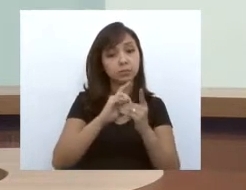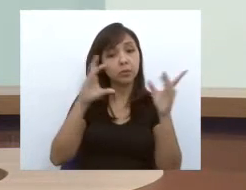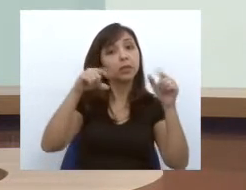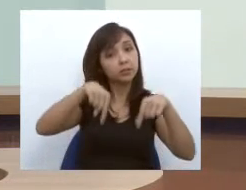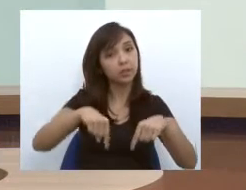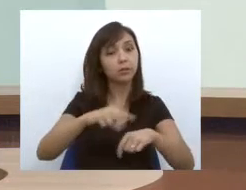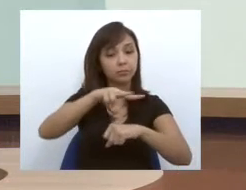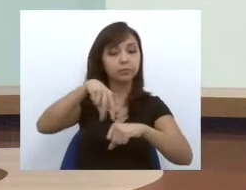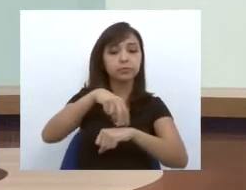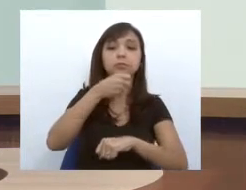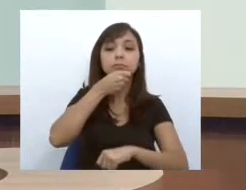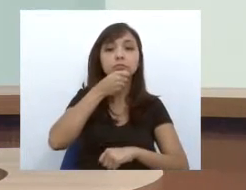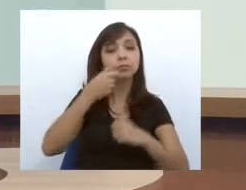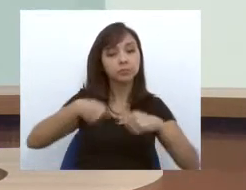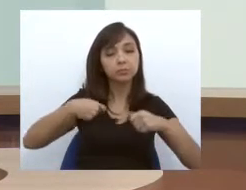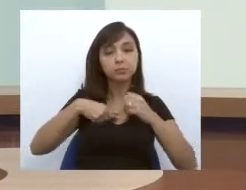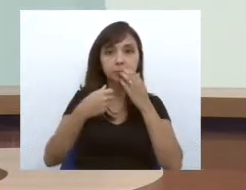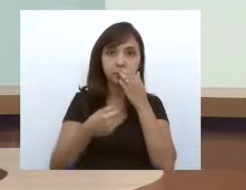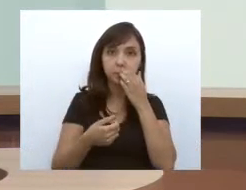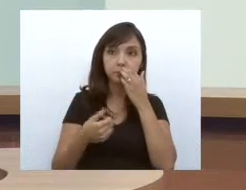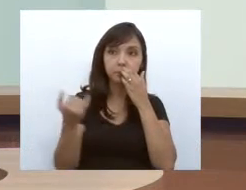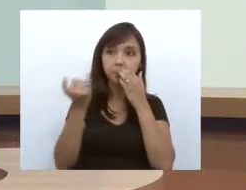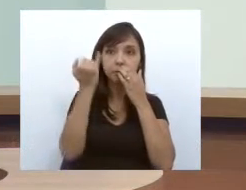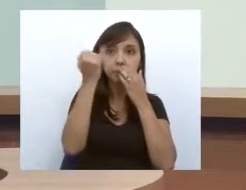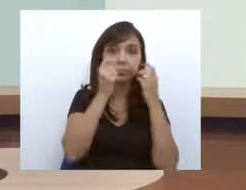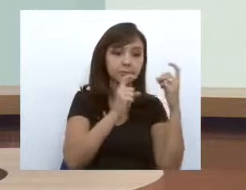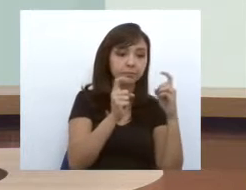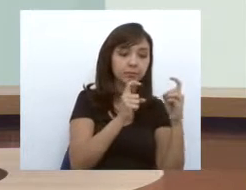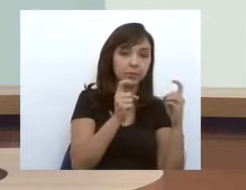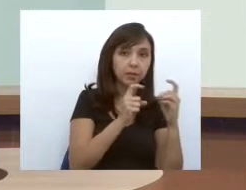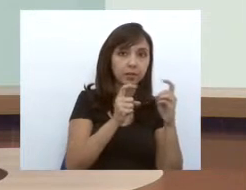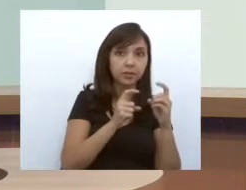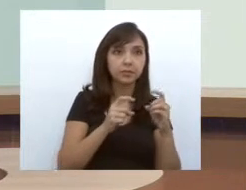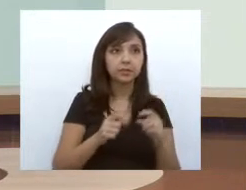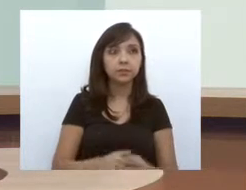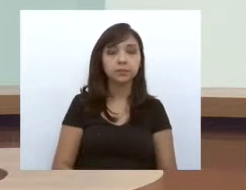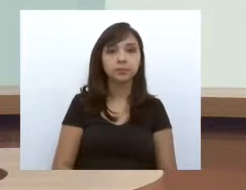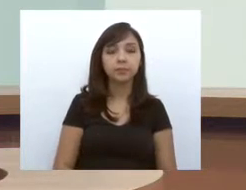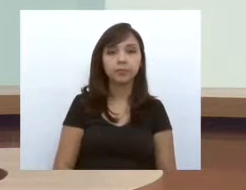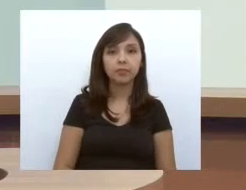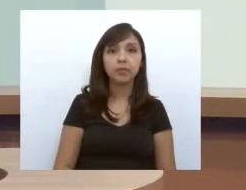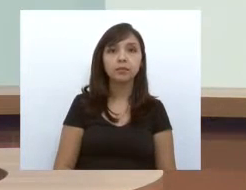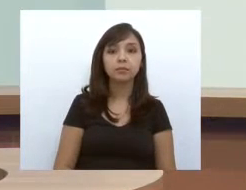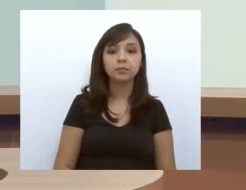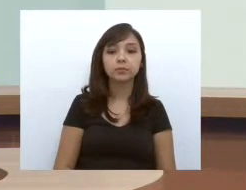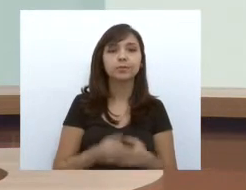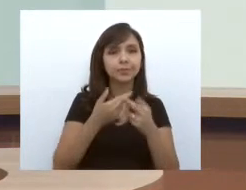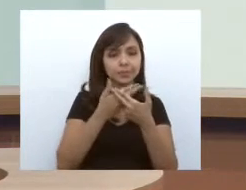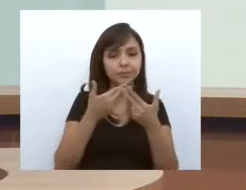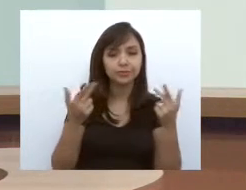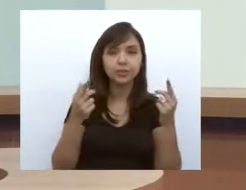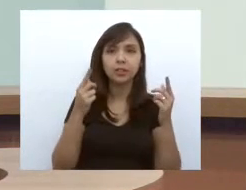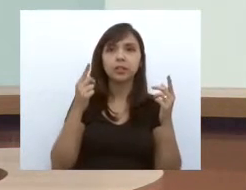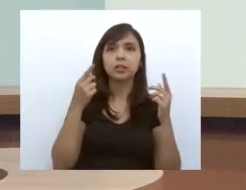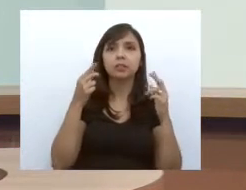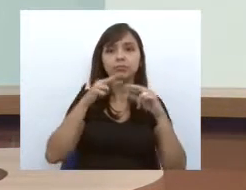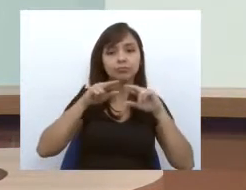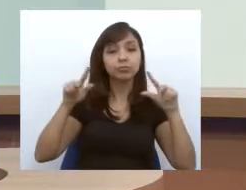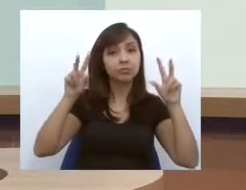favor. Foi muito importante a reunião que nós tivemos na sala de Vossa Excelência, onde tivemos vários pontos que nós não